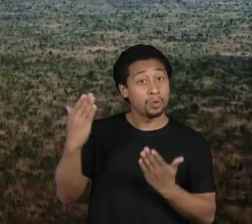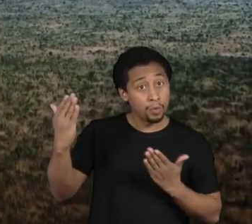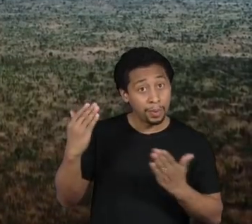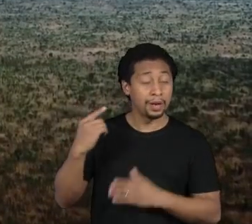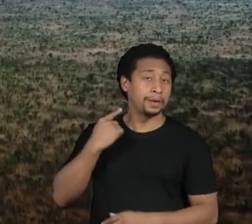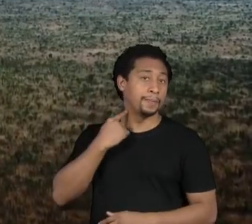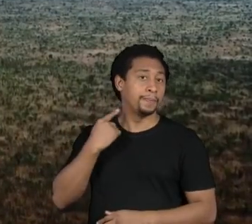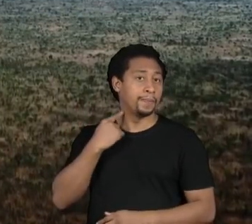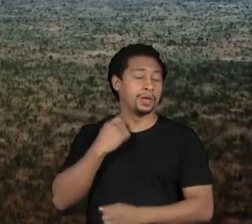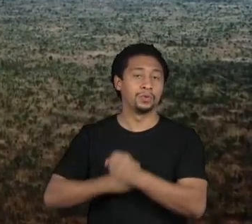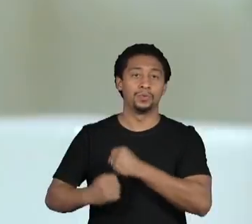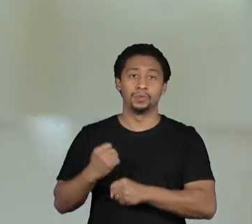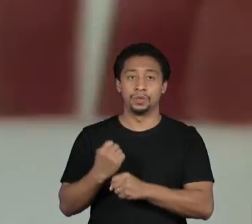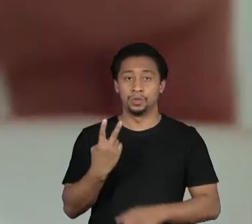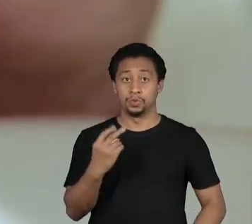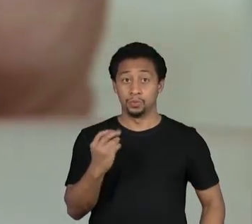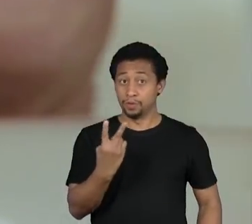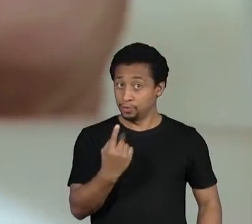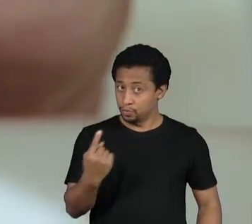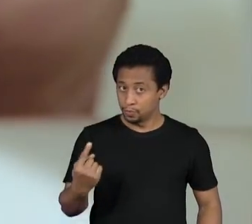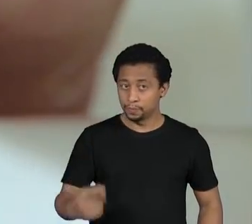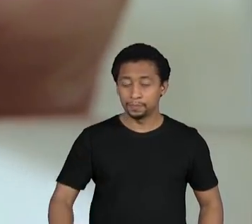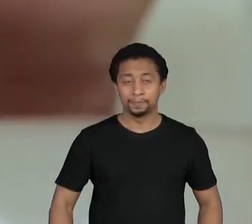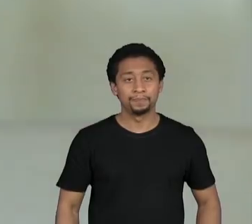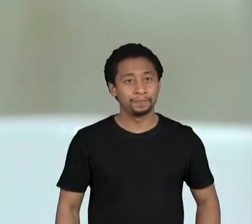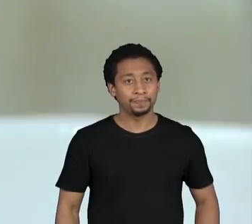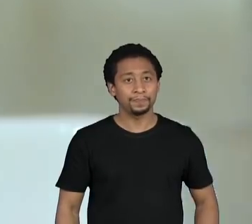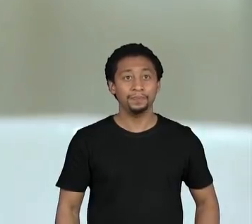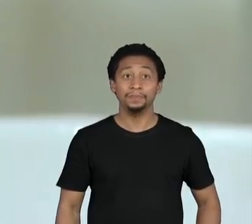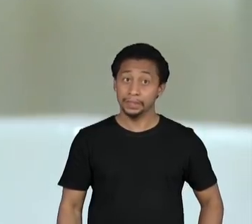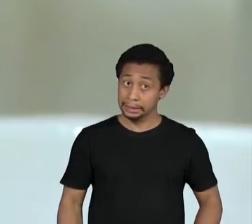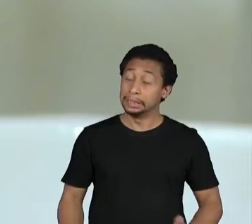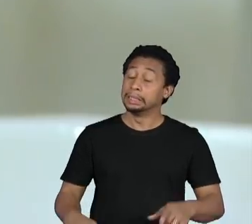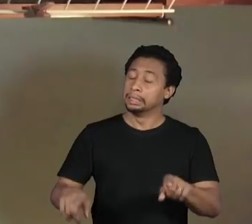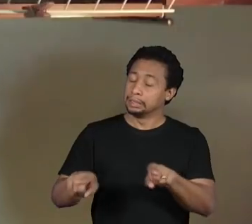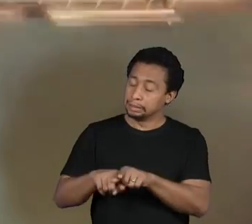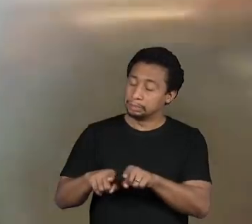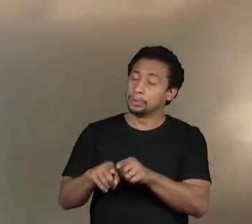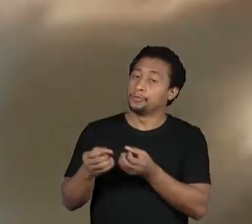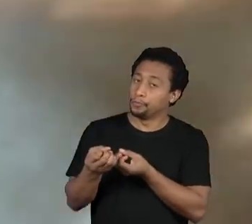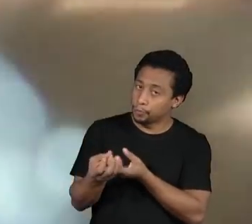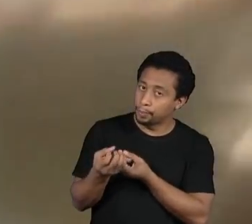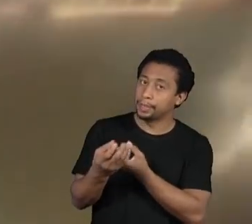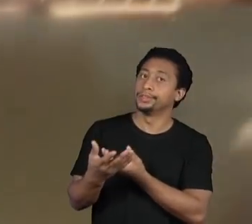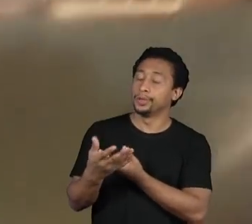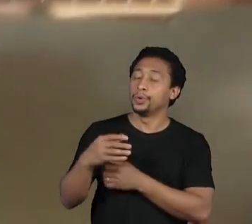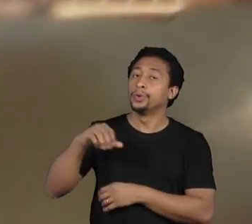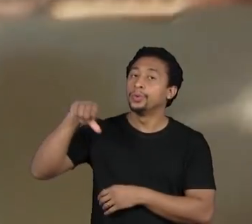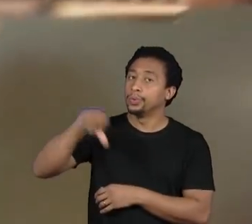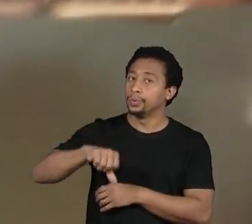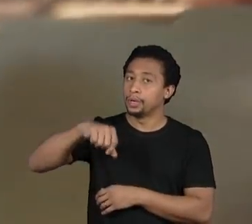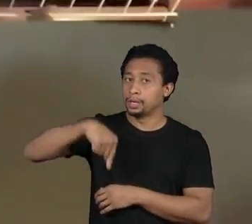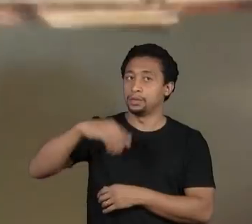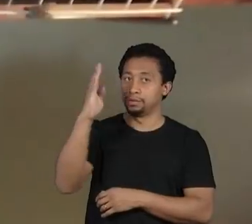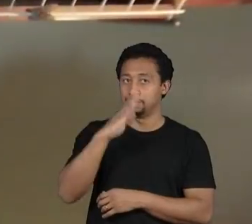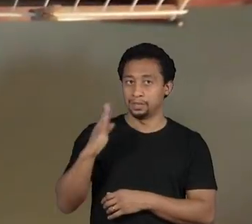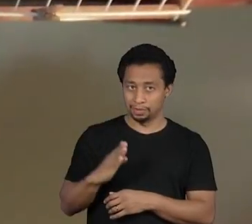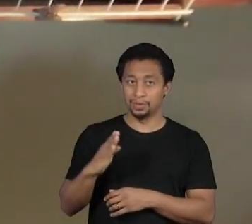de 2021. Mais um fato negativo para os brasileiros. O país